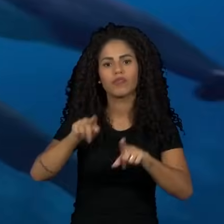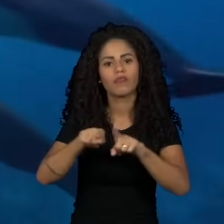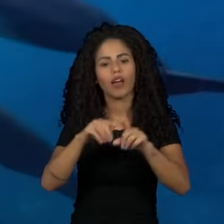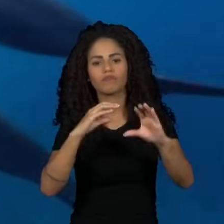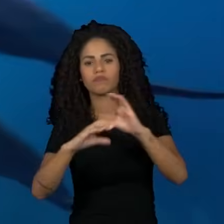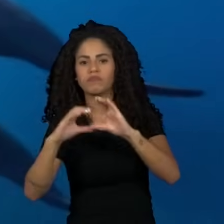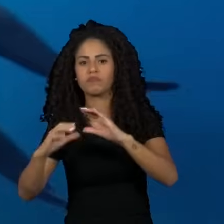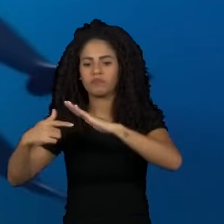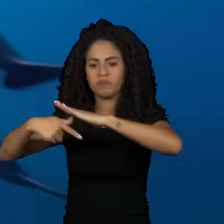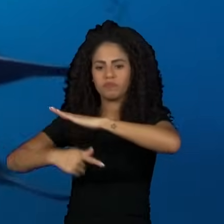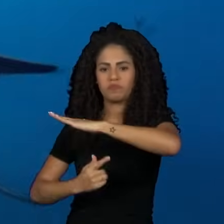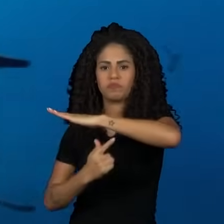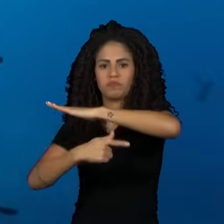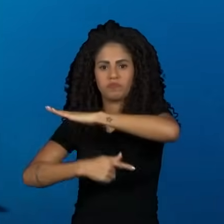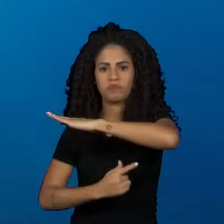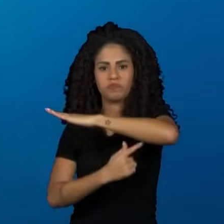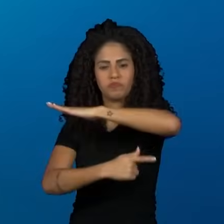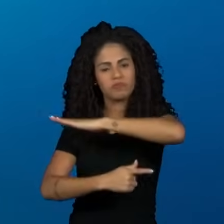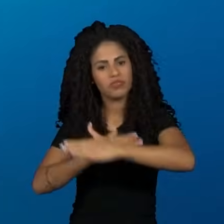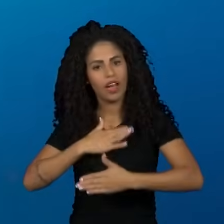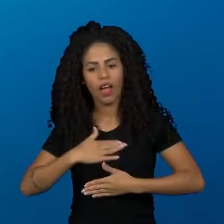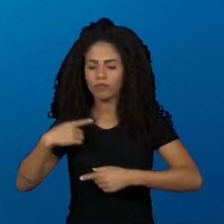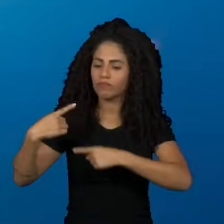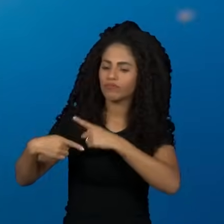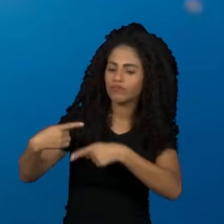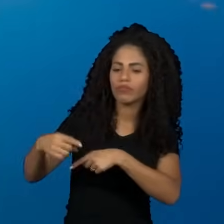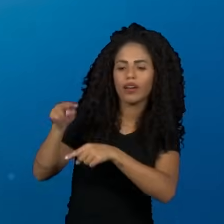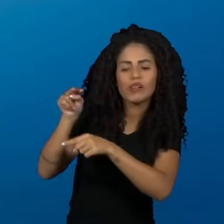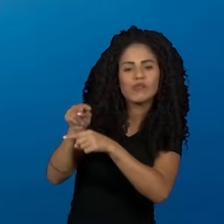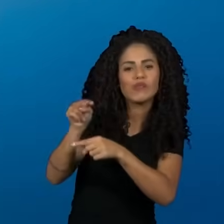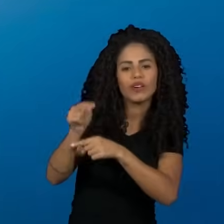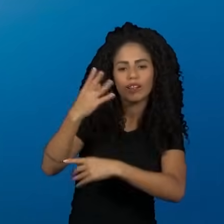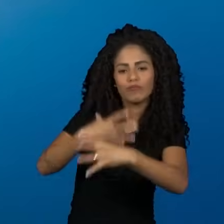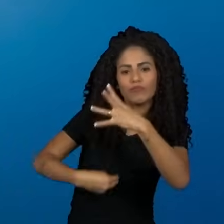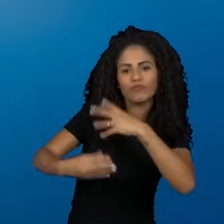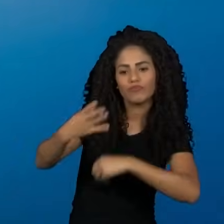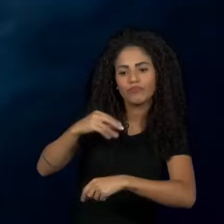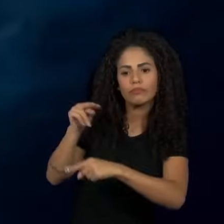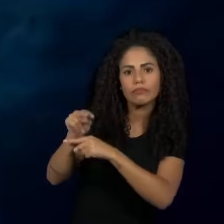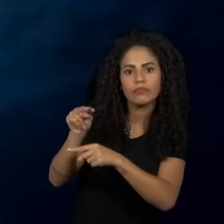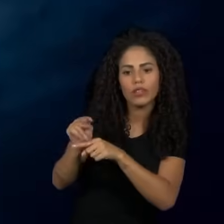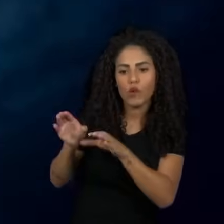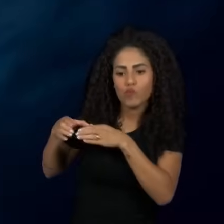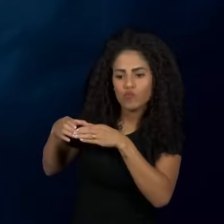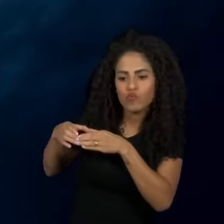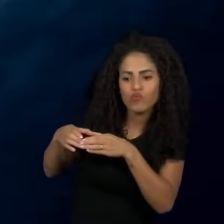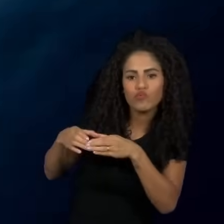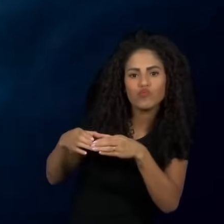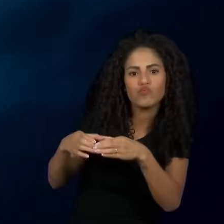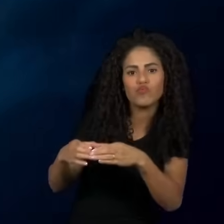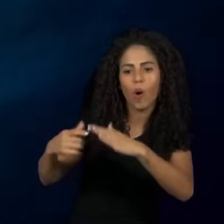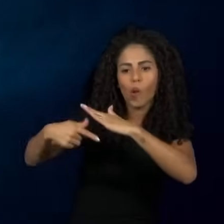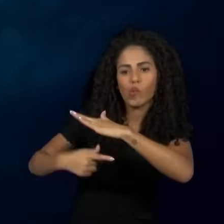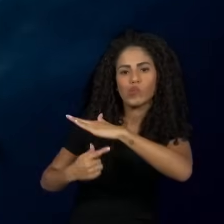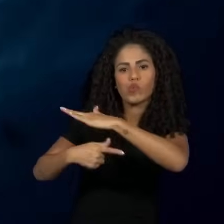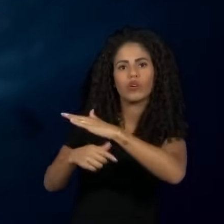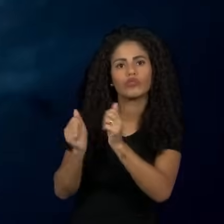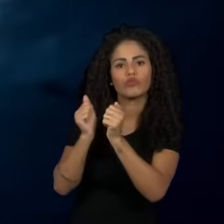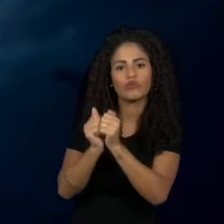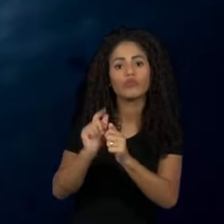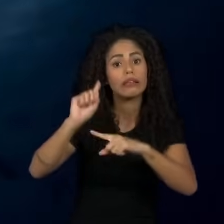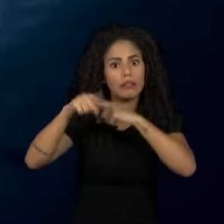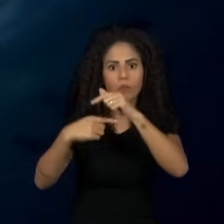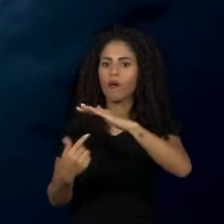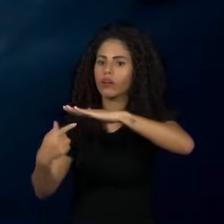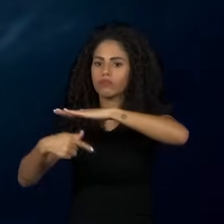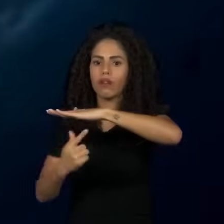aqui para Fernando de Noronha para descansar, reproduzir, cuidar dos filhotes, também se proteger dos predadores. E durante a noite ele vai para alto mar para poder se alimentar. Então, é um